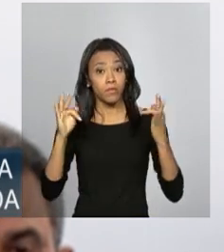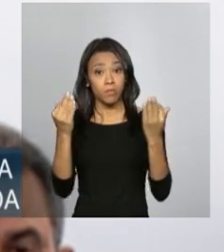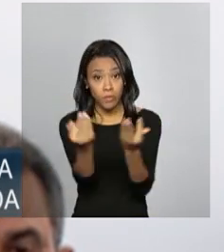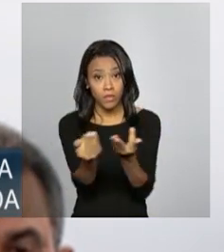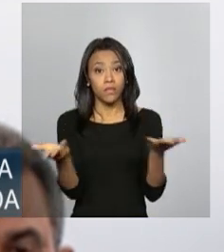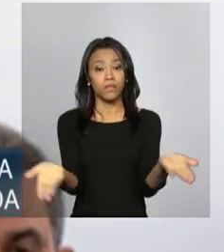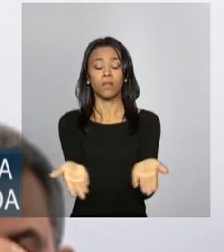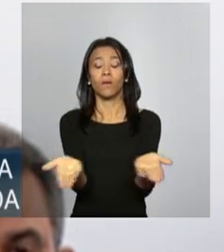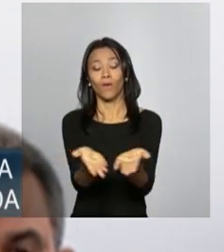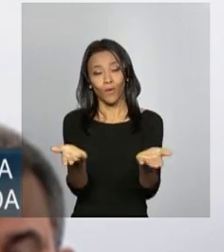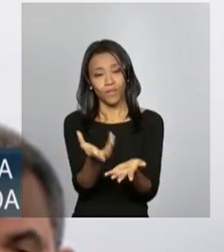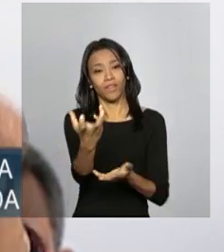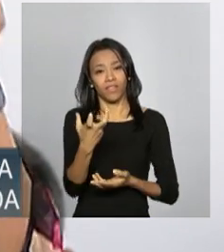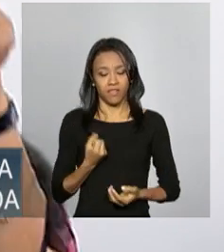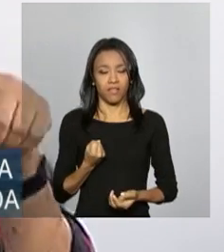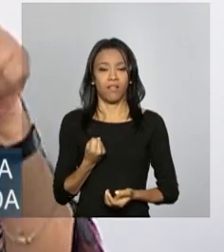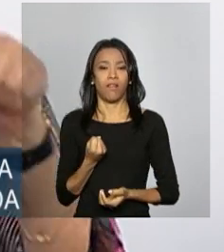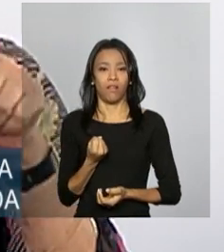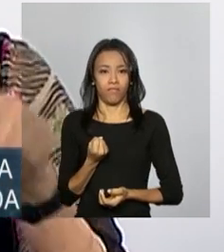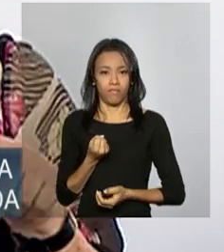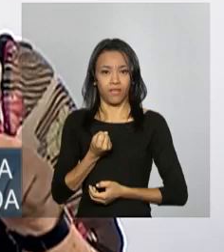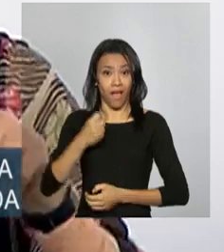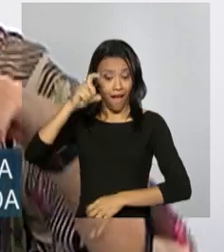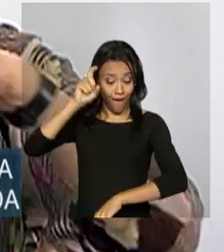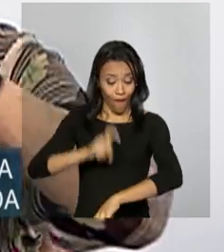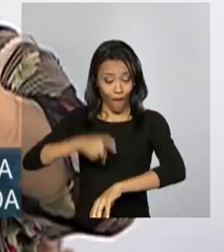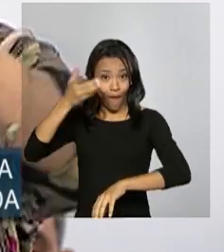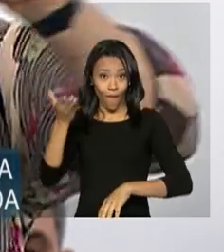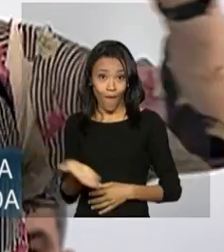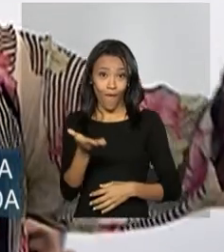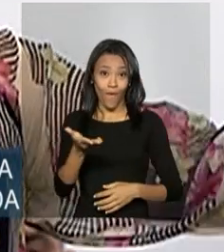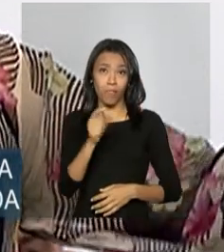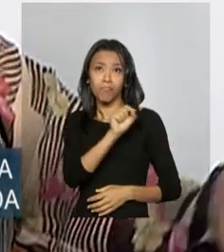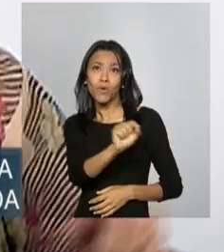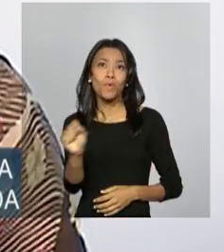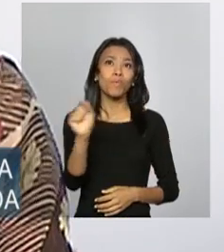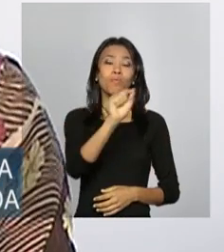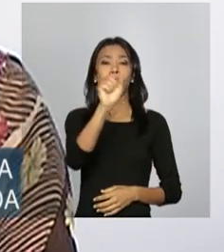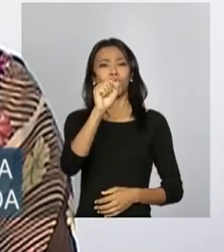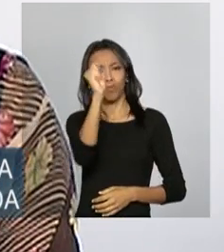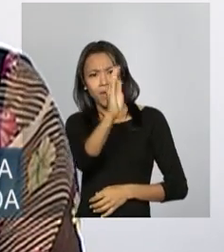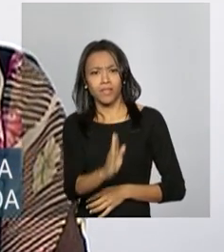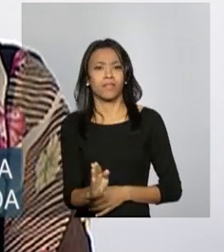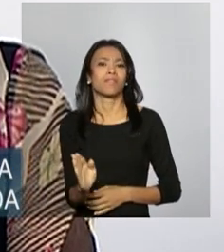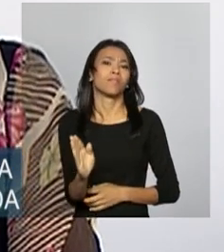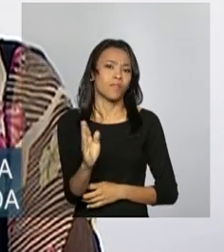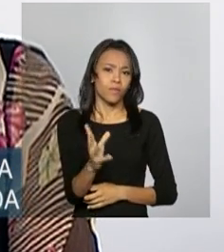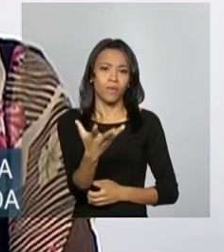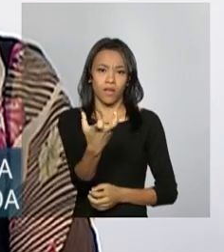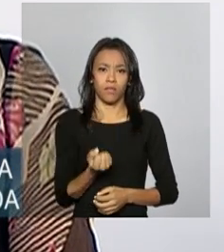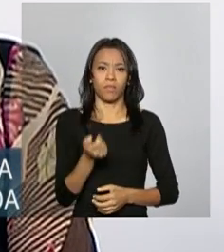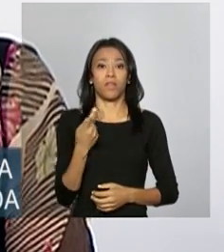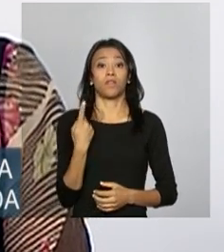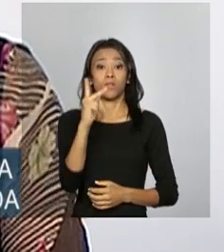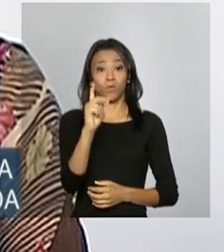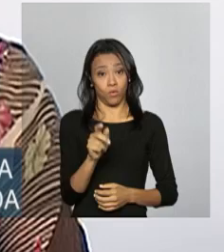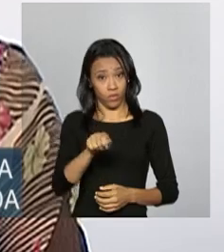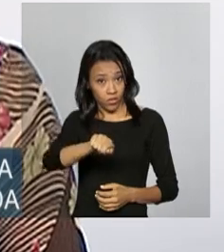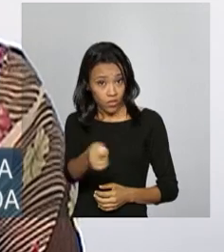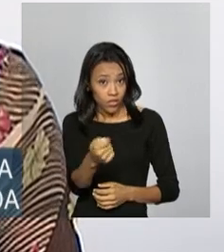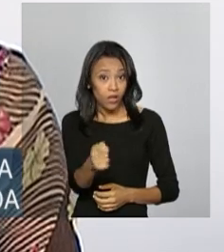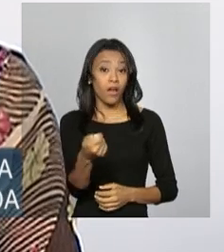famílias que hoje recebem neste ato, em várias partes do Brasil, a sua